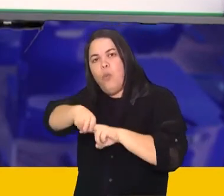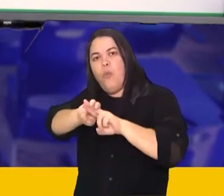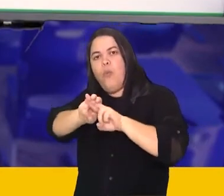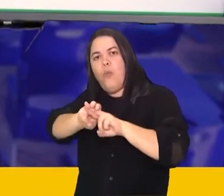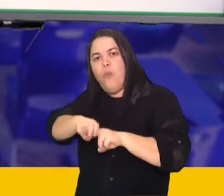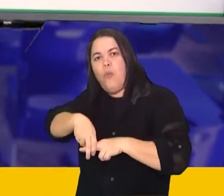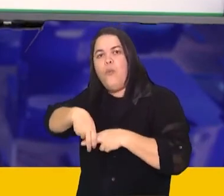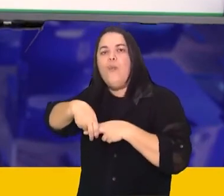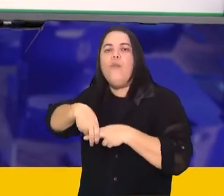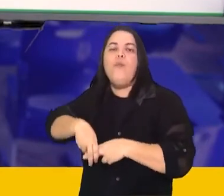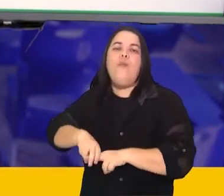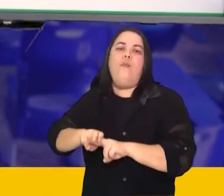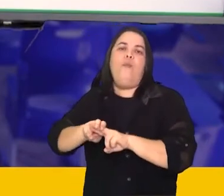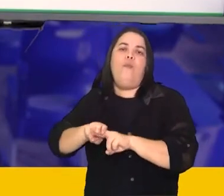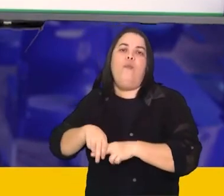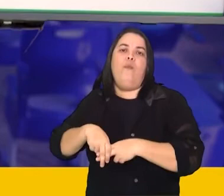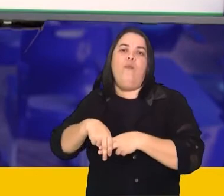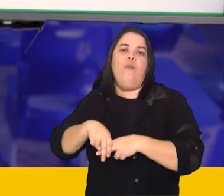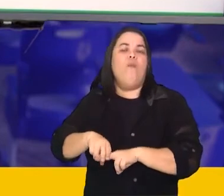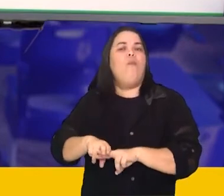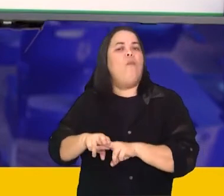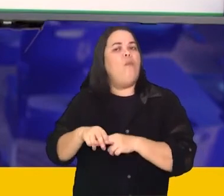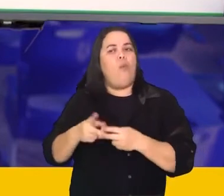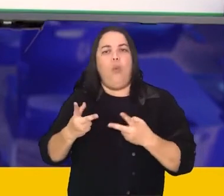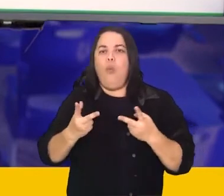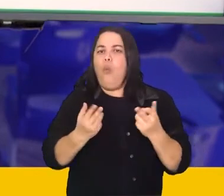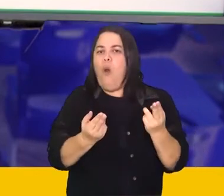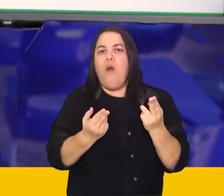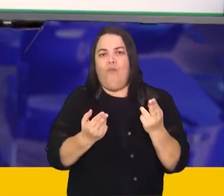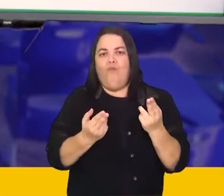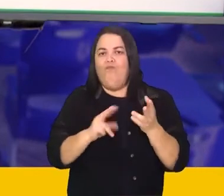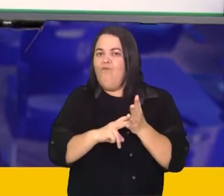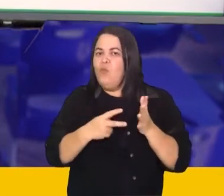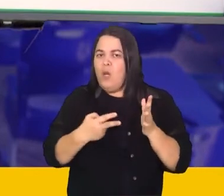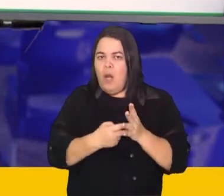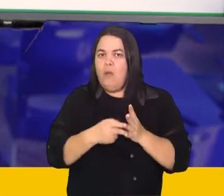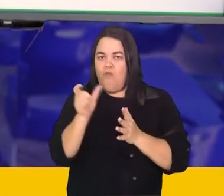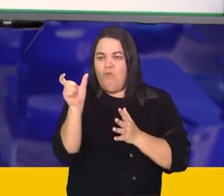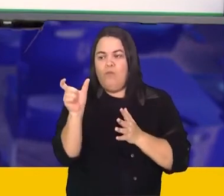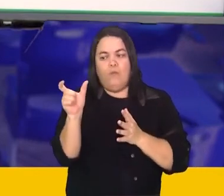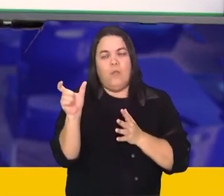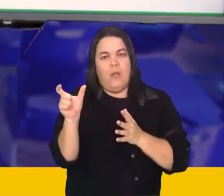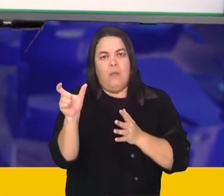palavra balanço tem o mesmo significado, é a mesma palavra, tem o mesmo significado,